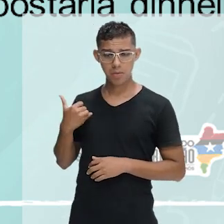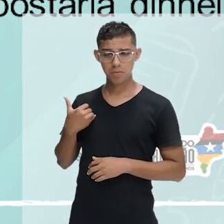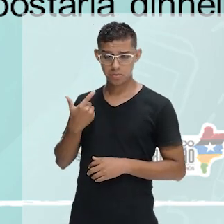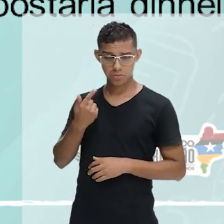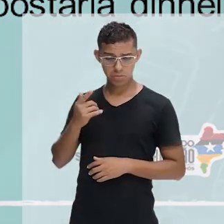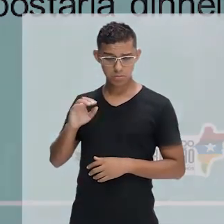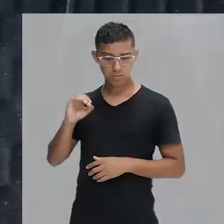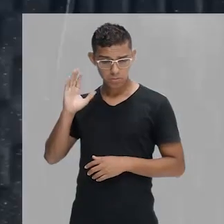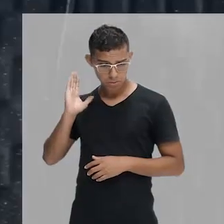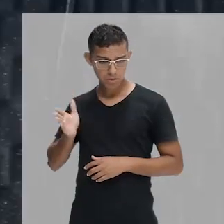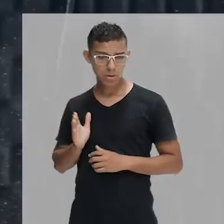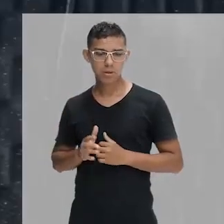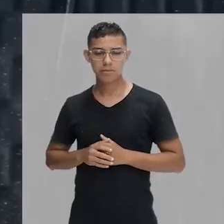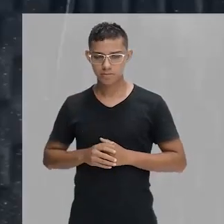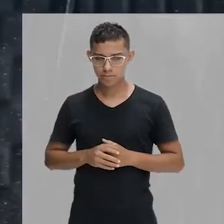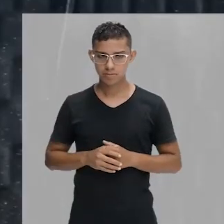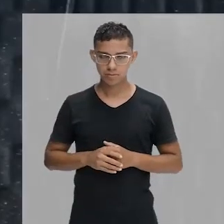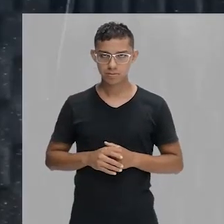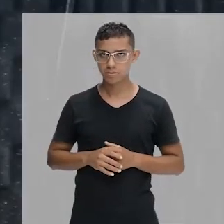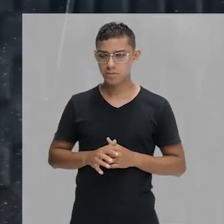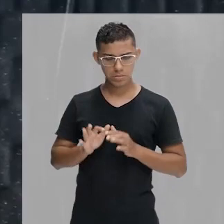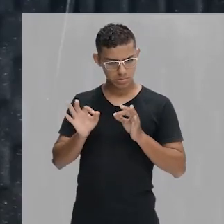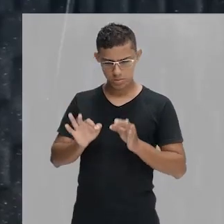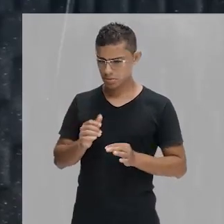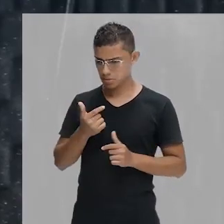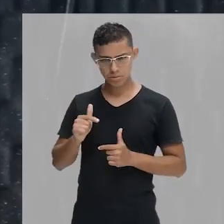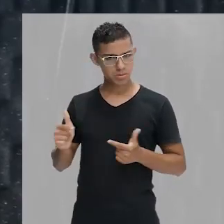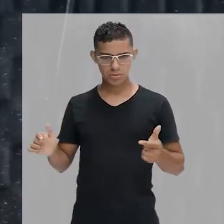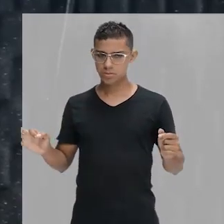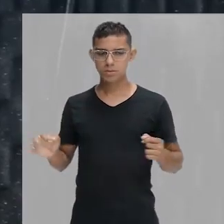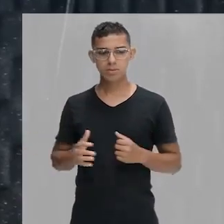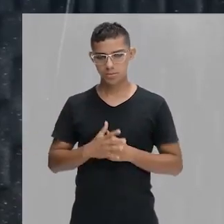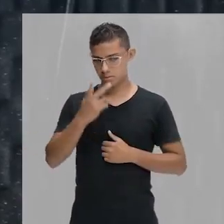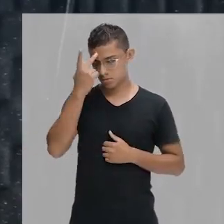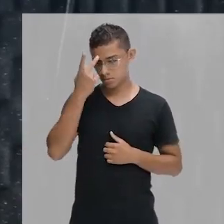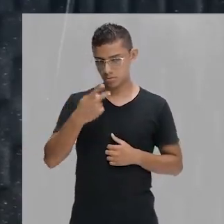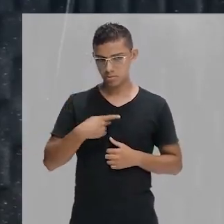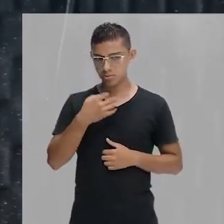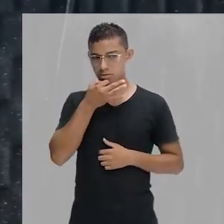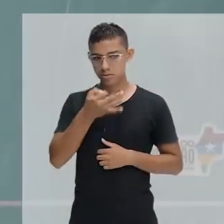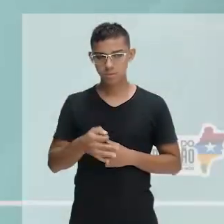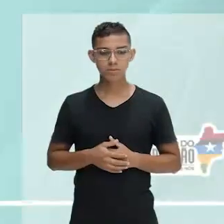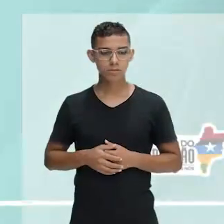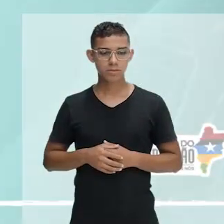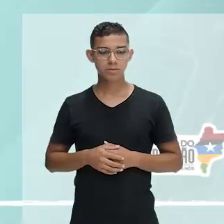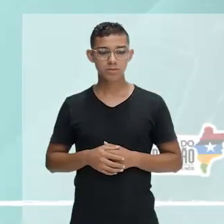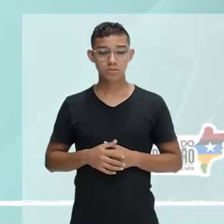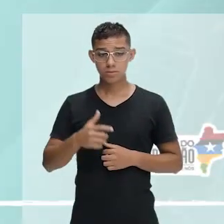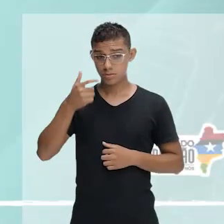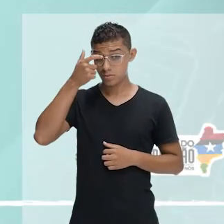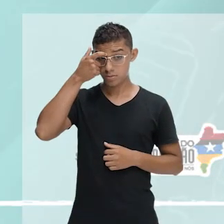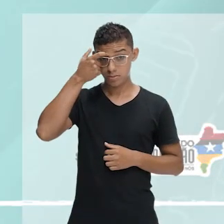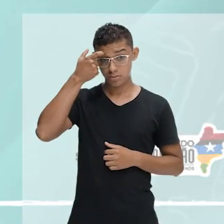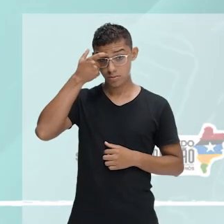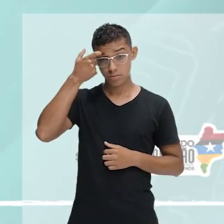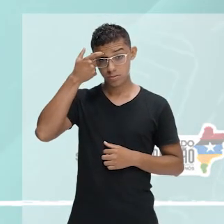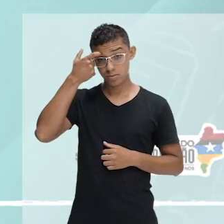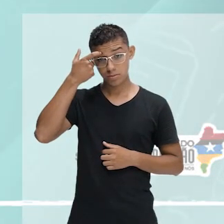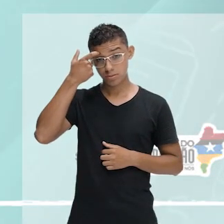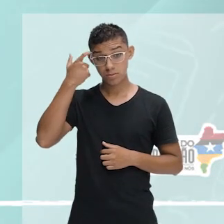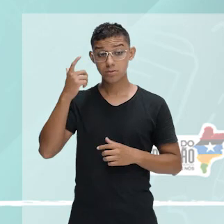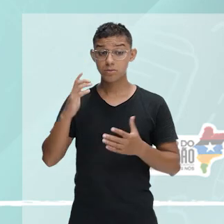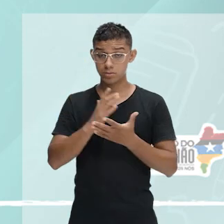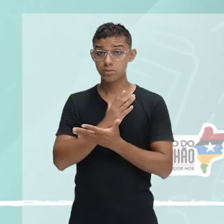70 anos. Então, expressando uma incerteza, uma opinião própria. Para expressar, ainda eu tenho aqui